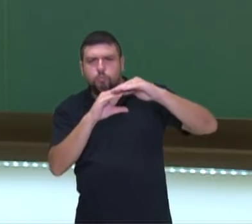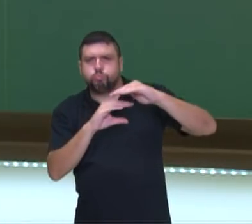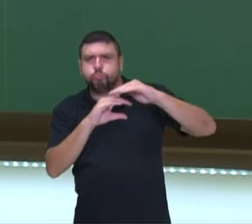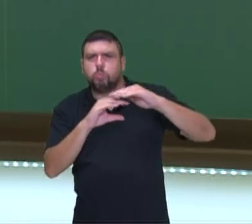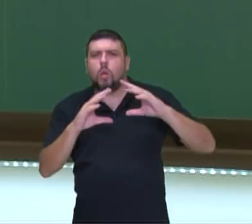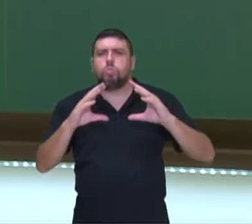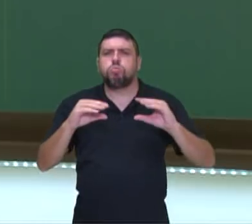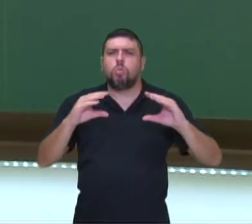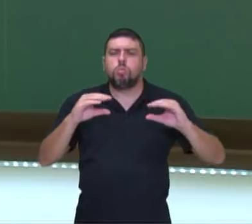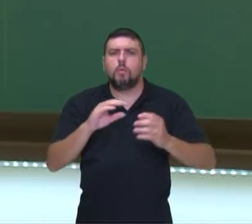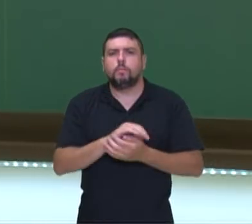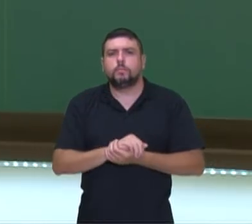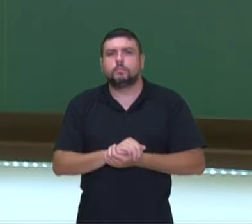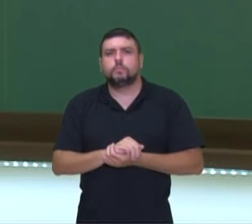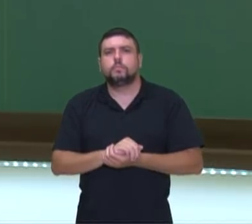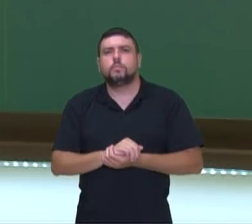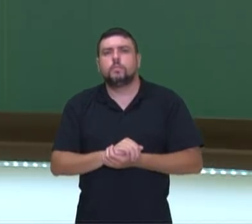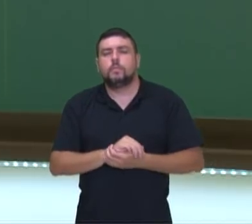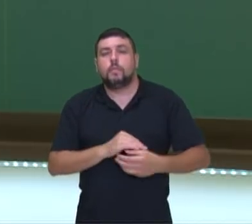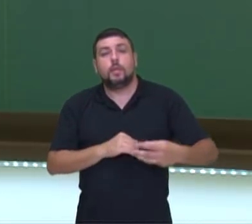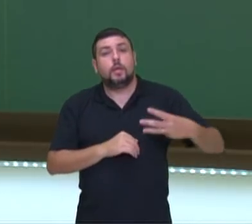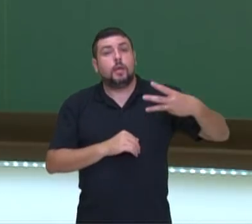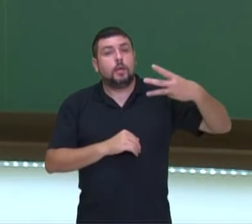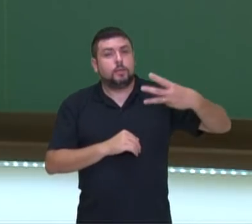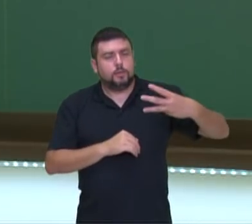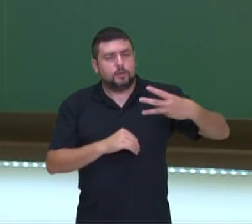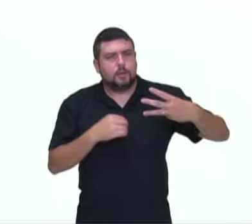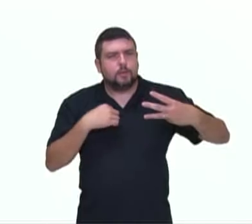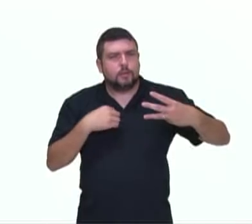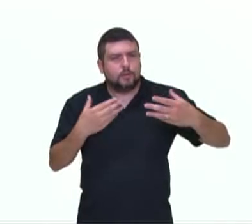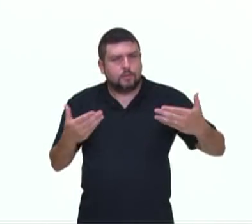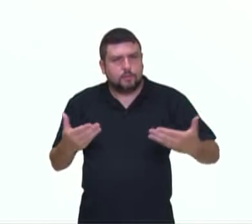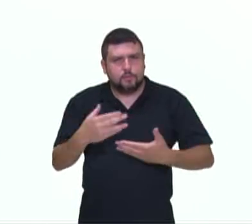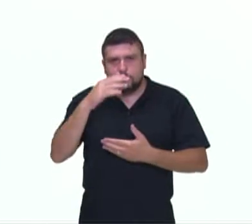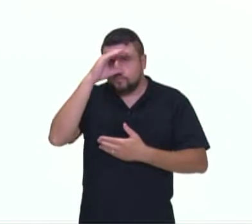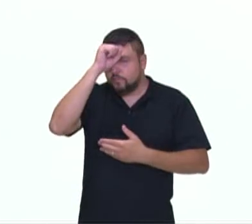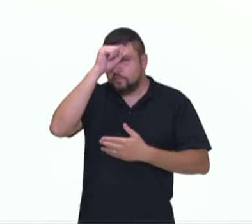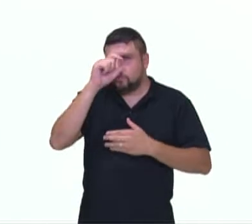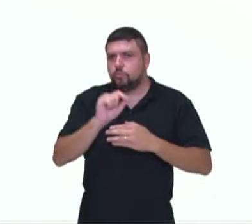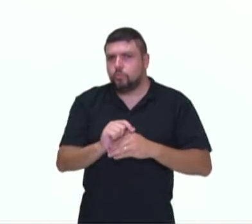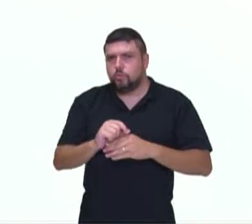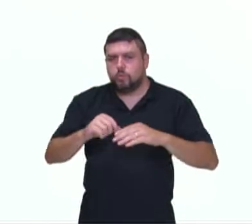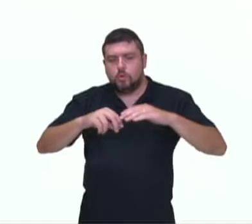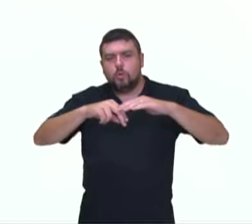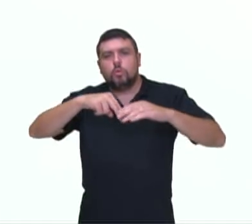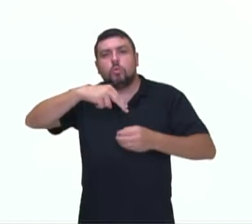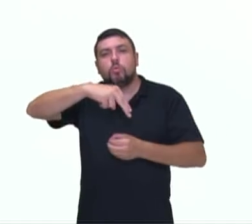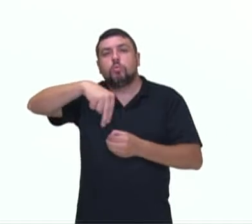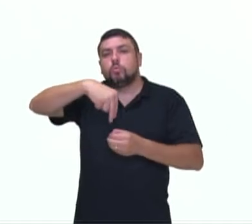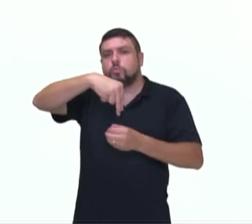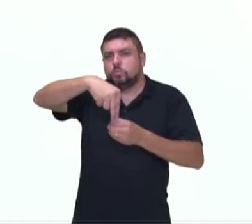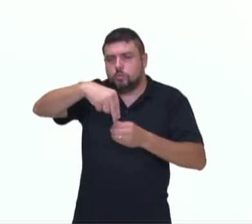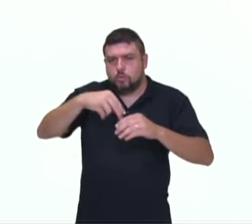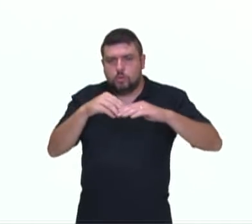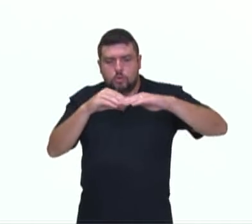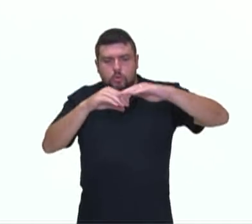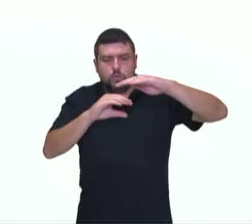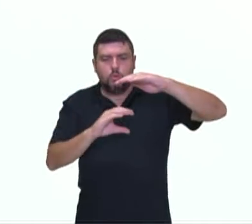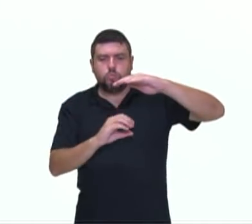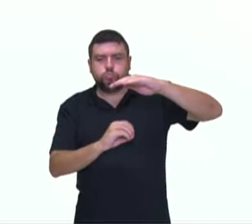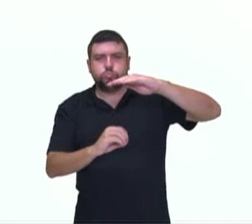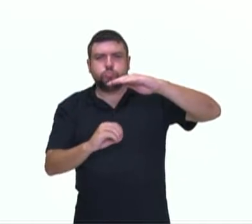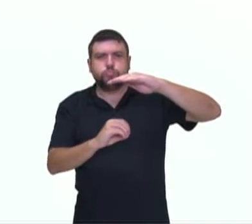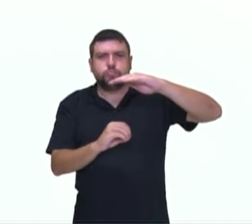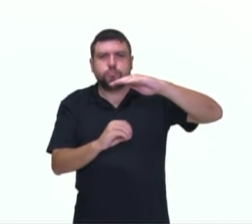a última e a terceira camada que nós vamos reconhecer é o núcleo, que é a camada